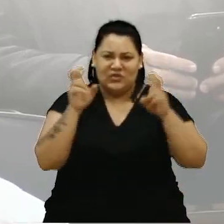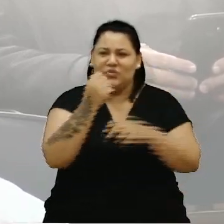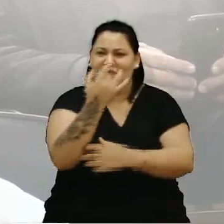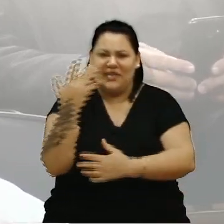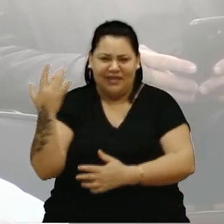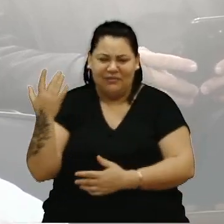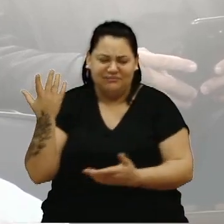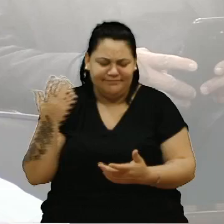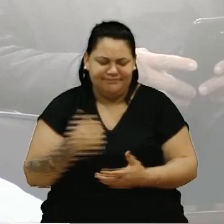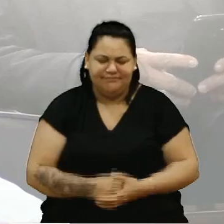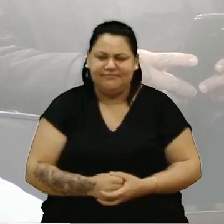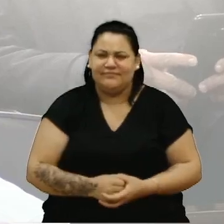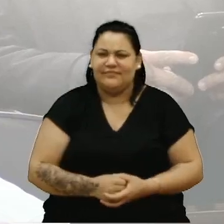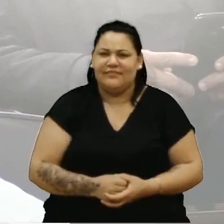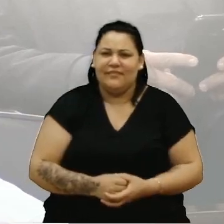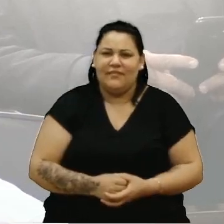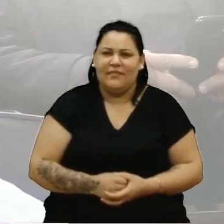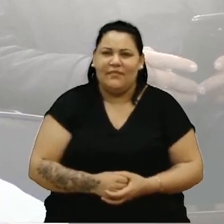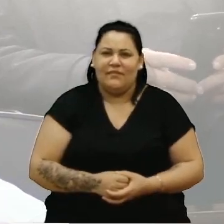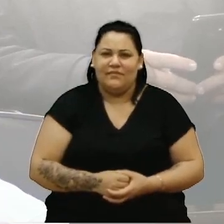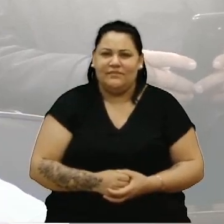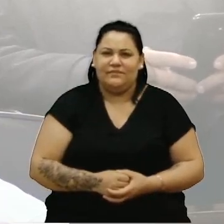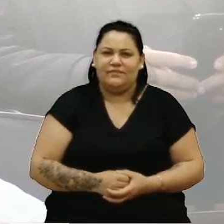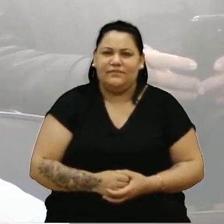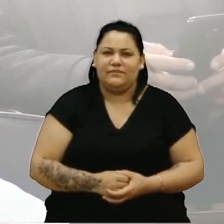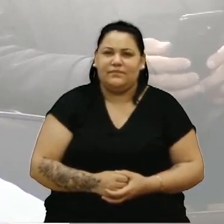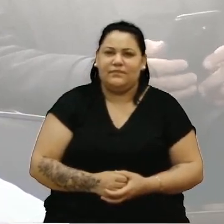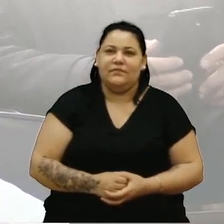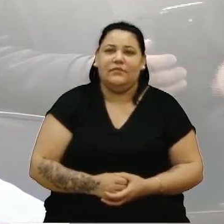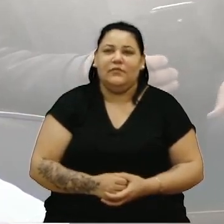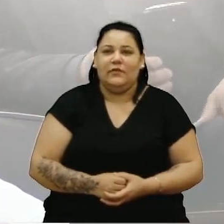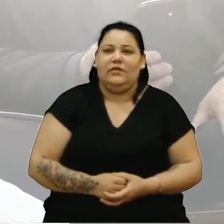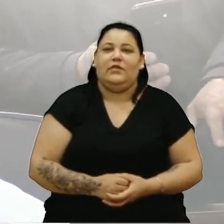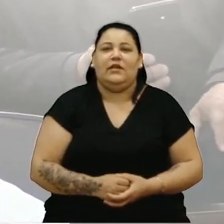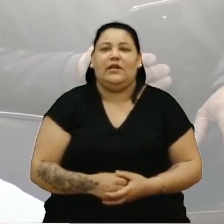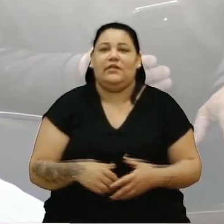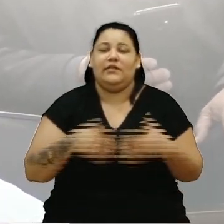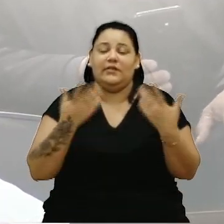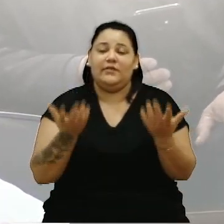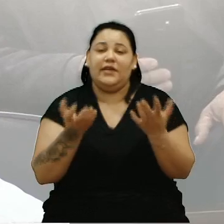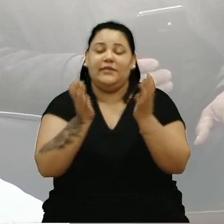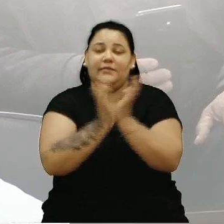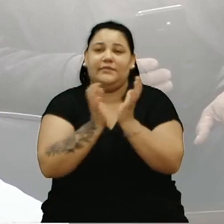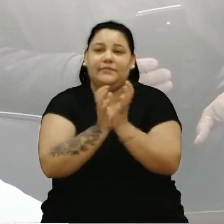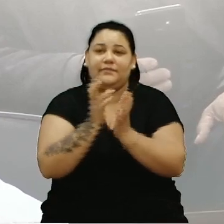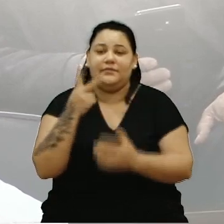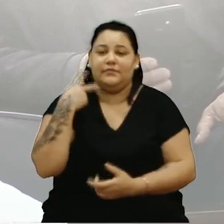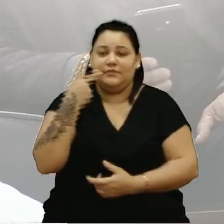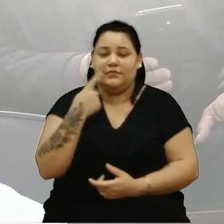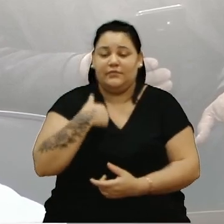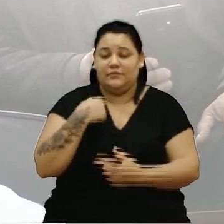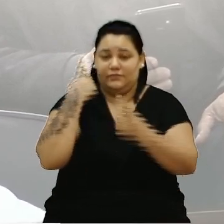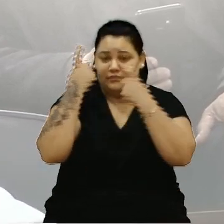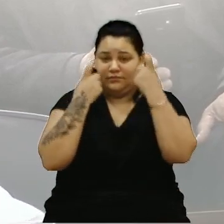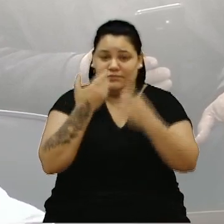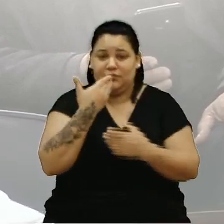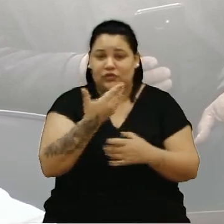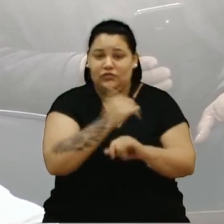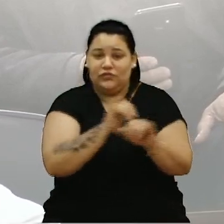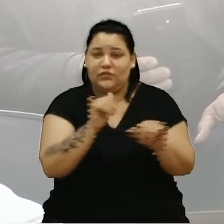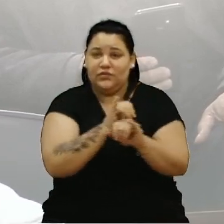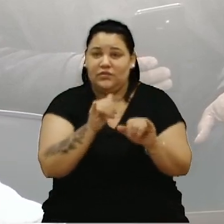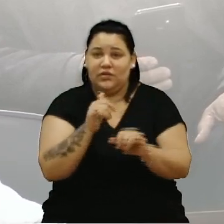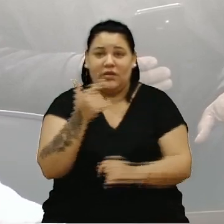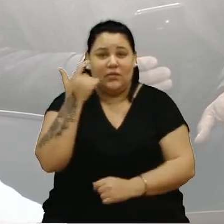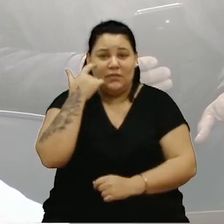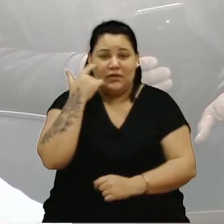ambientais. Então, colegas vereadores, eu fico preocupado com pedido de informações desse. Eu até pensei em votar